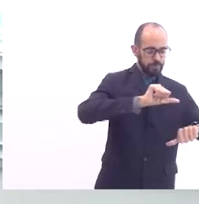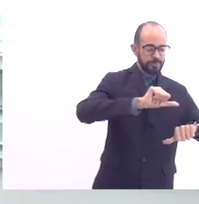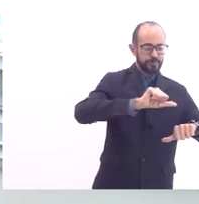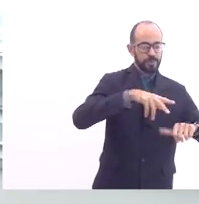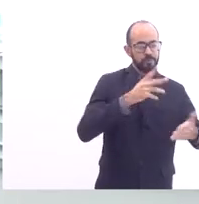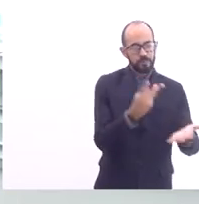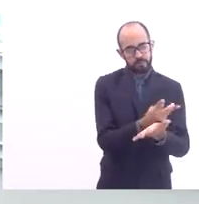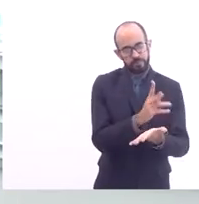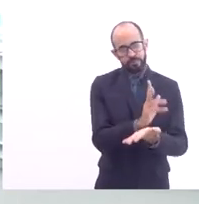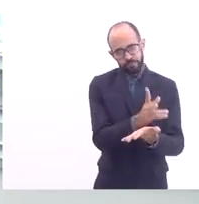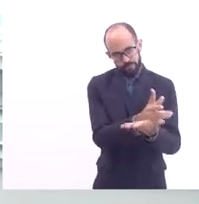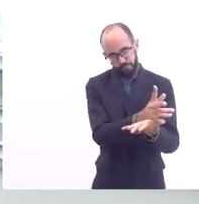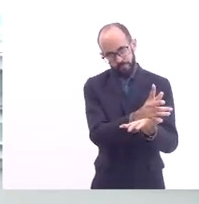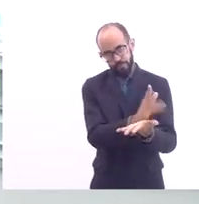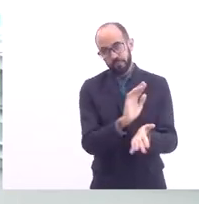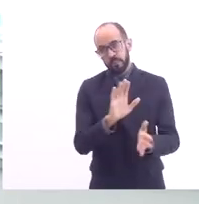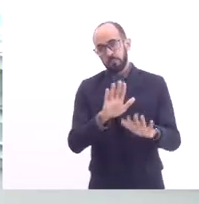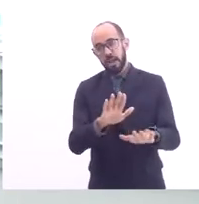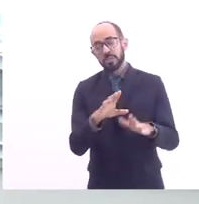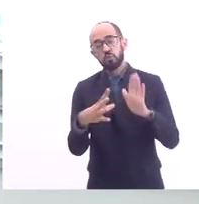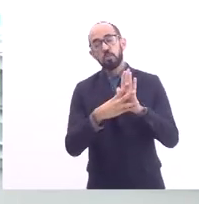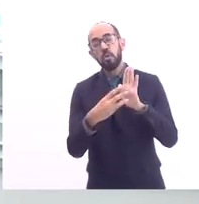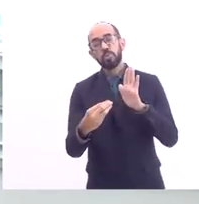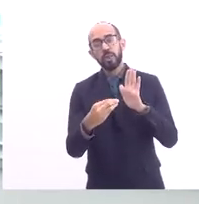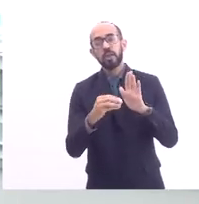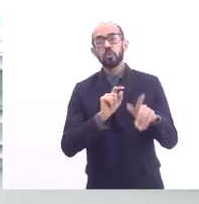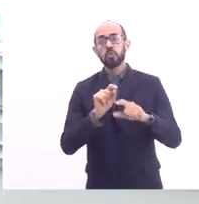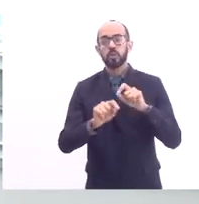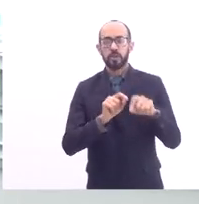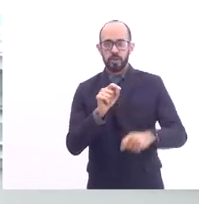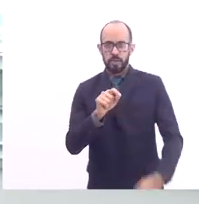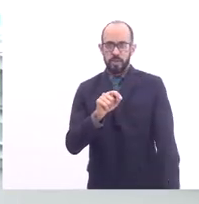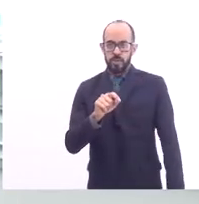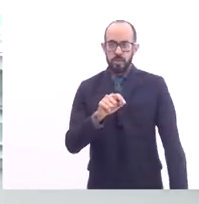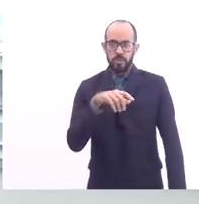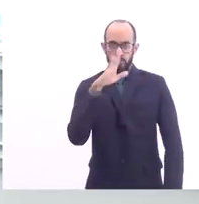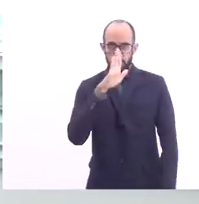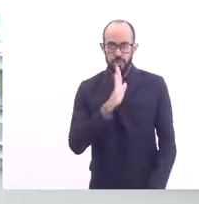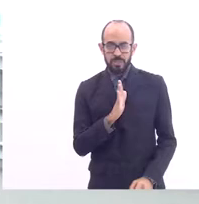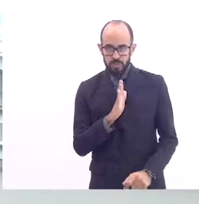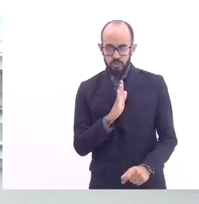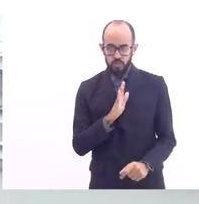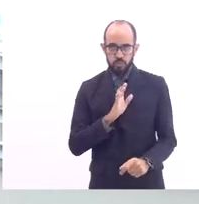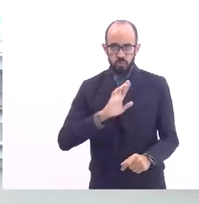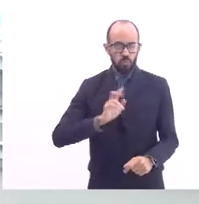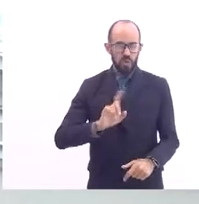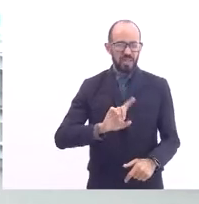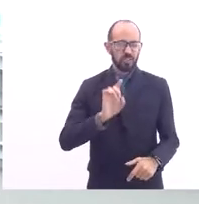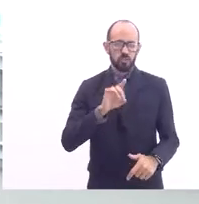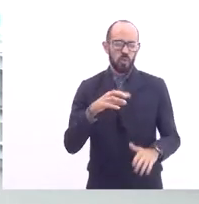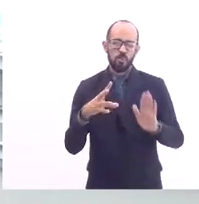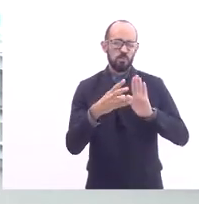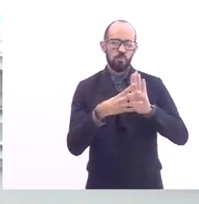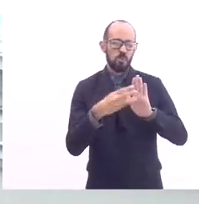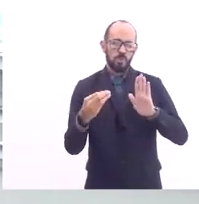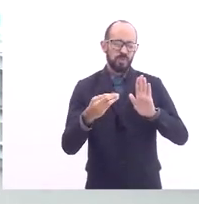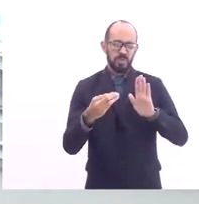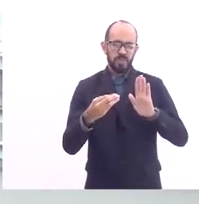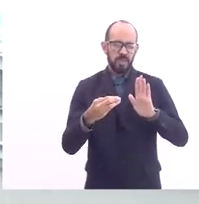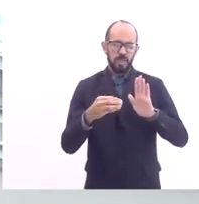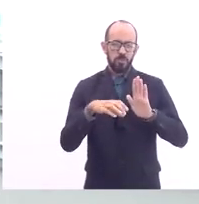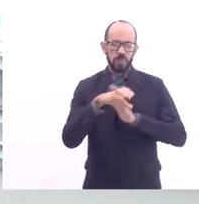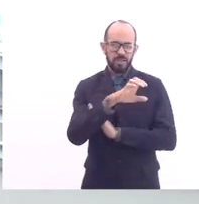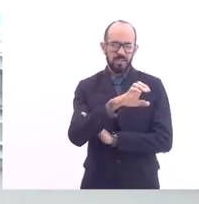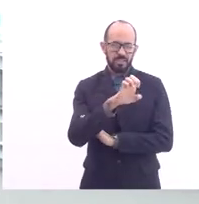que acontece em relação a isso, nós temos um modelo que veio no Brasil, e aí não é só o modelo estabelecido para a